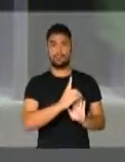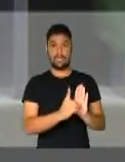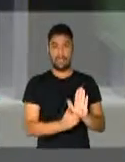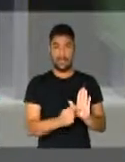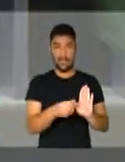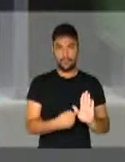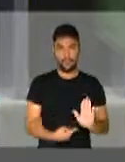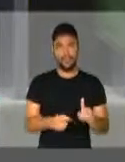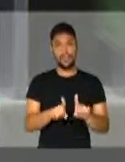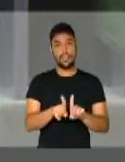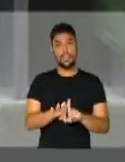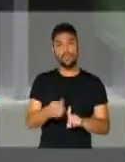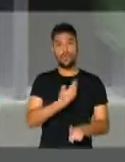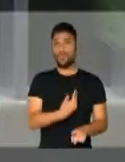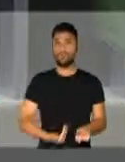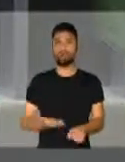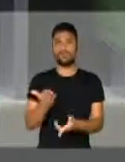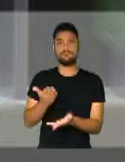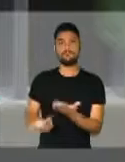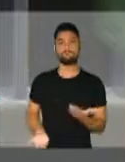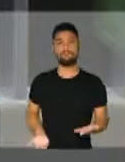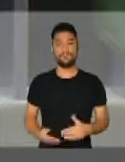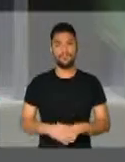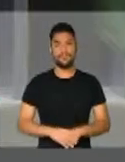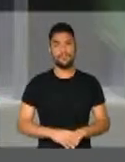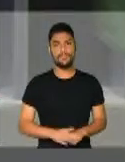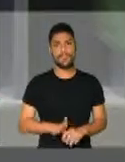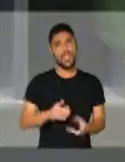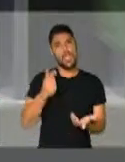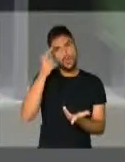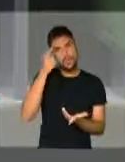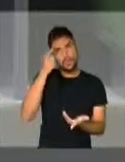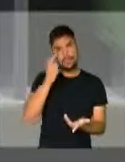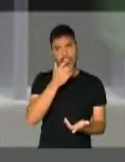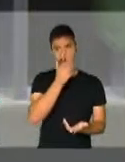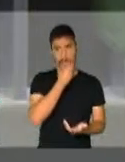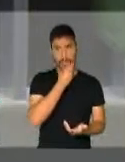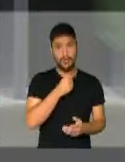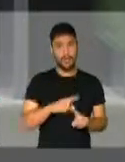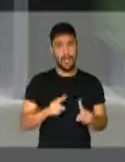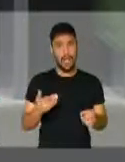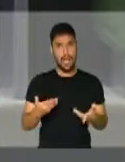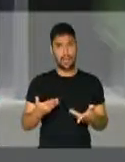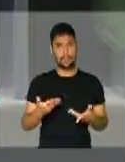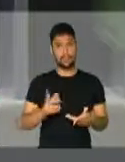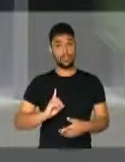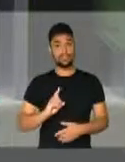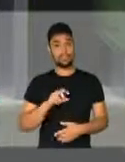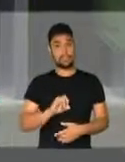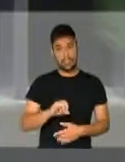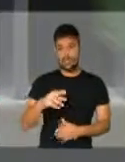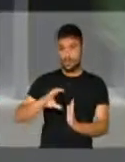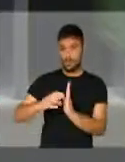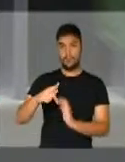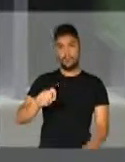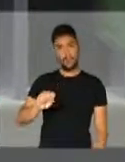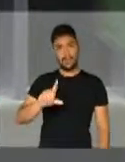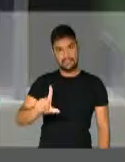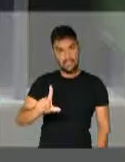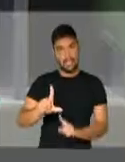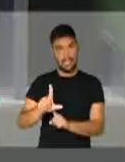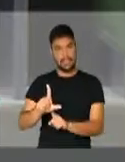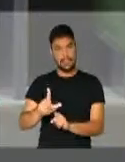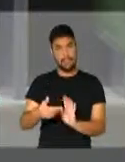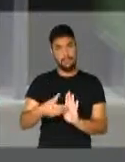e o governo sofre uma derrota. Eu pensei que não era do governo, mas quando há uma atuação do PSL